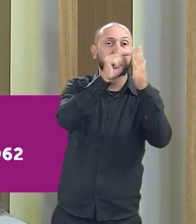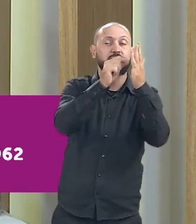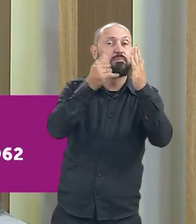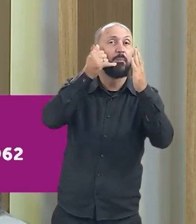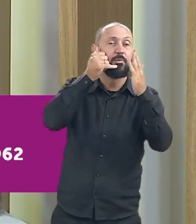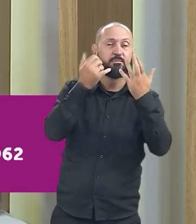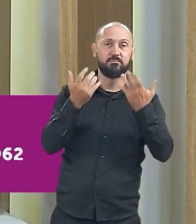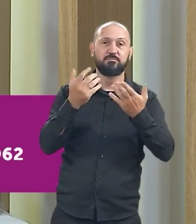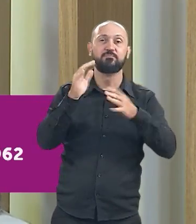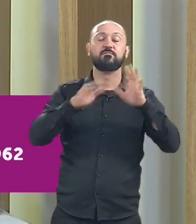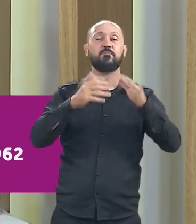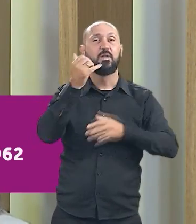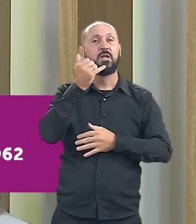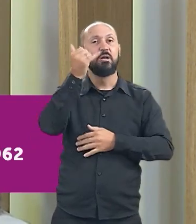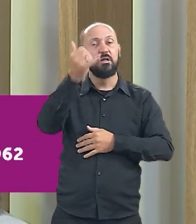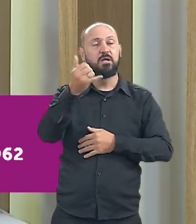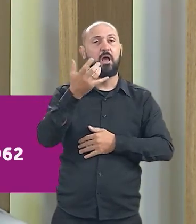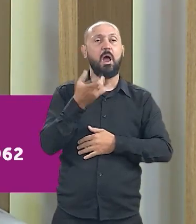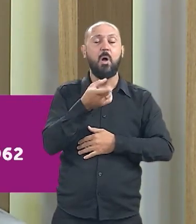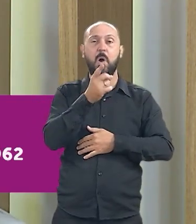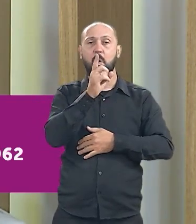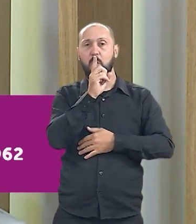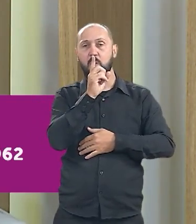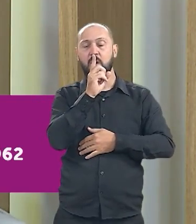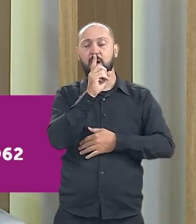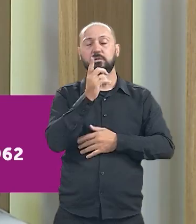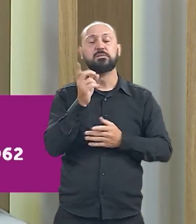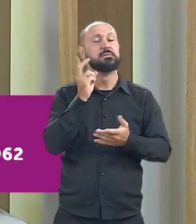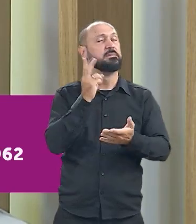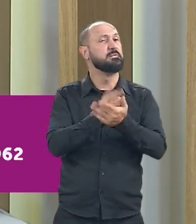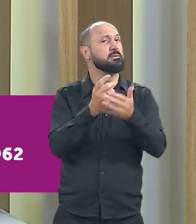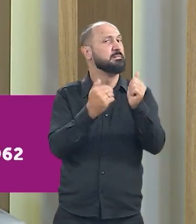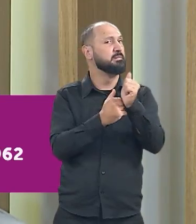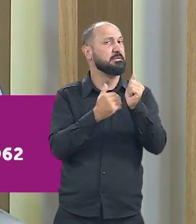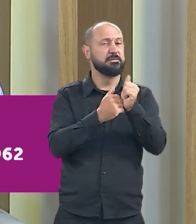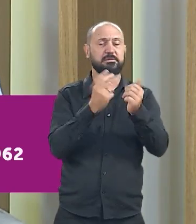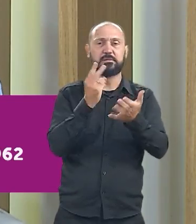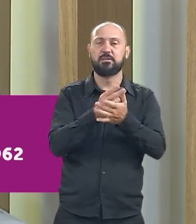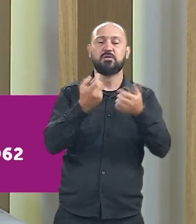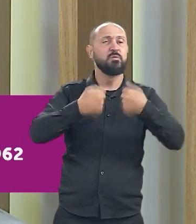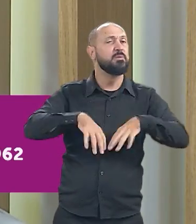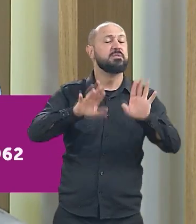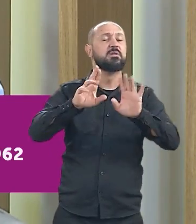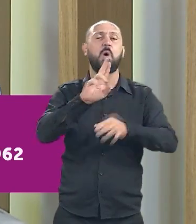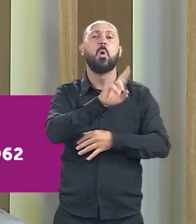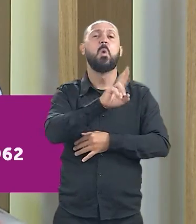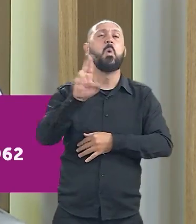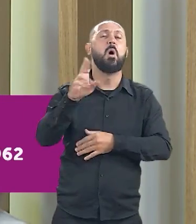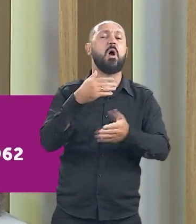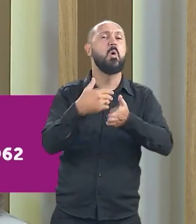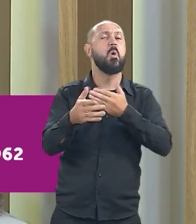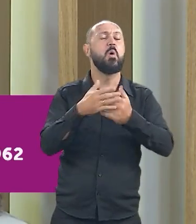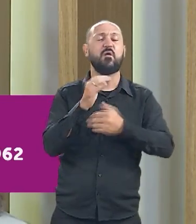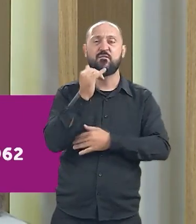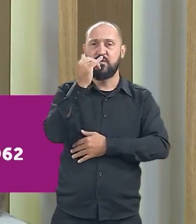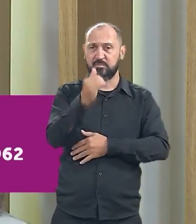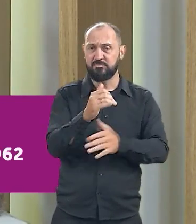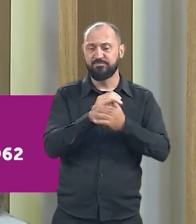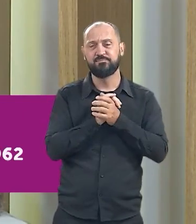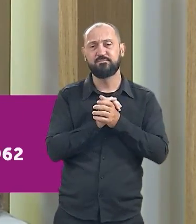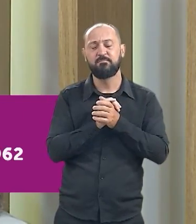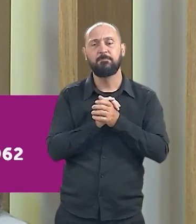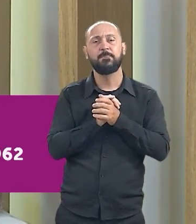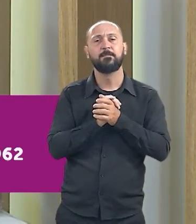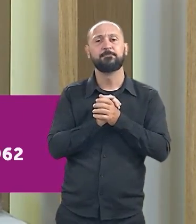liga, ela tem o seu sigilo e o seu anonimato garantido. Ela não precisa dar qualquer tipo de informação. Então ela pode